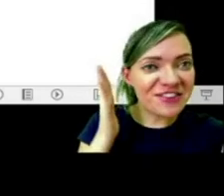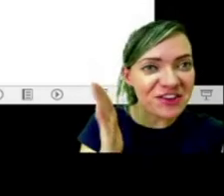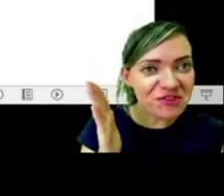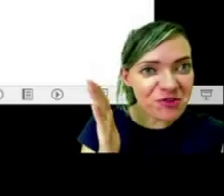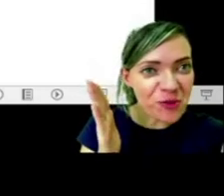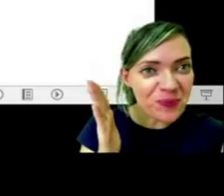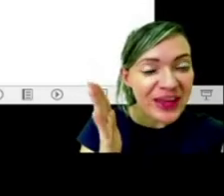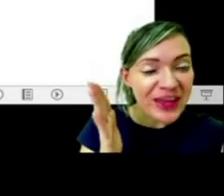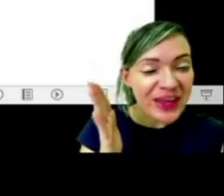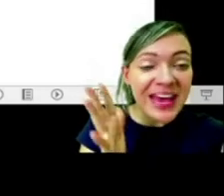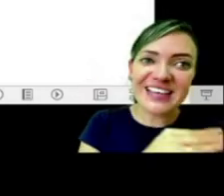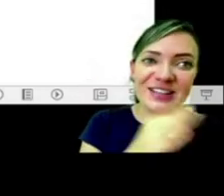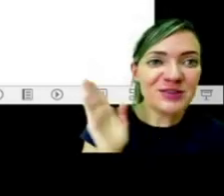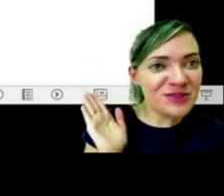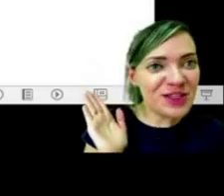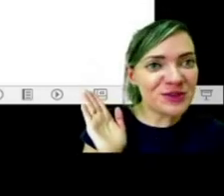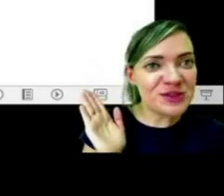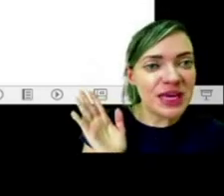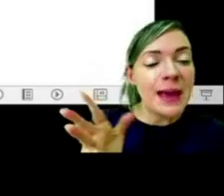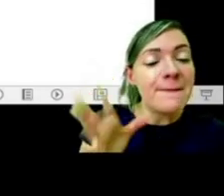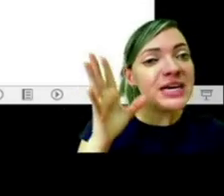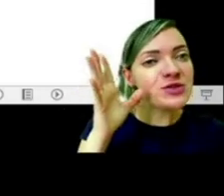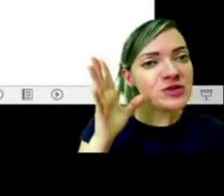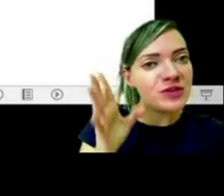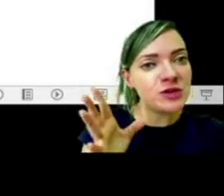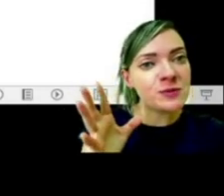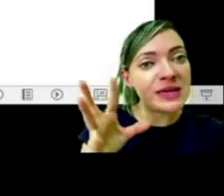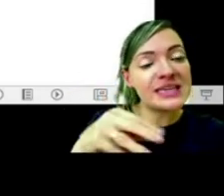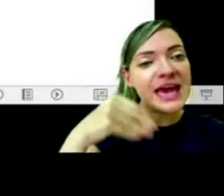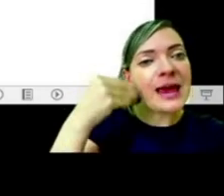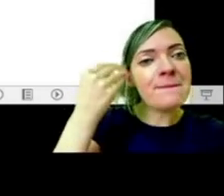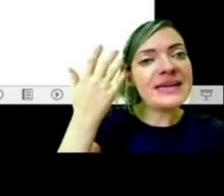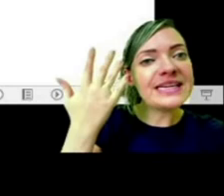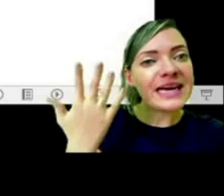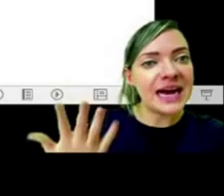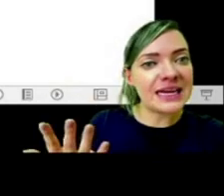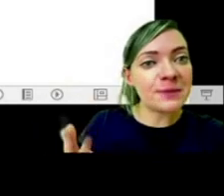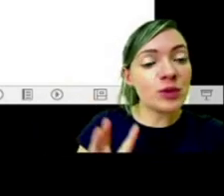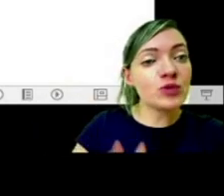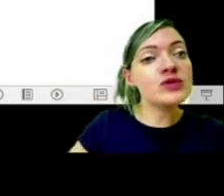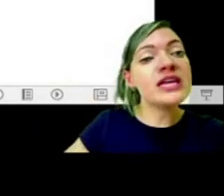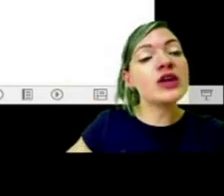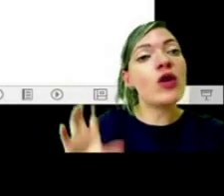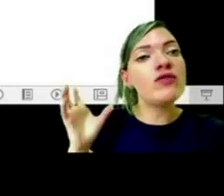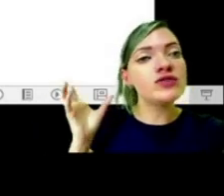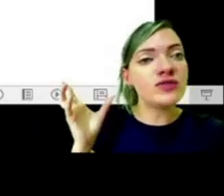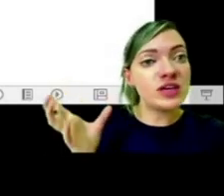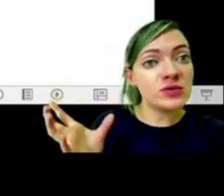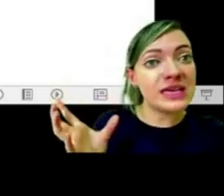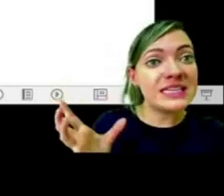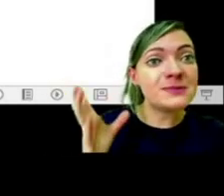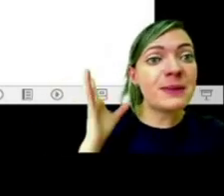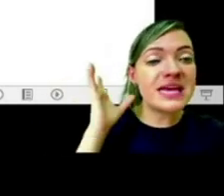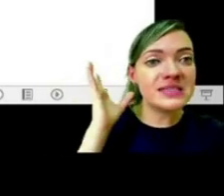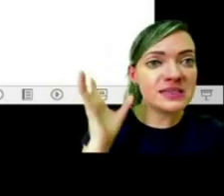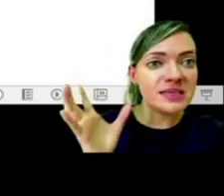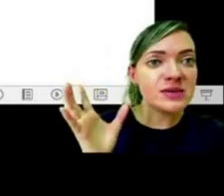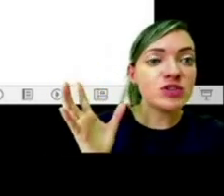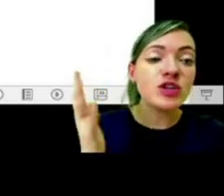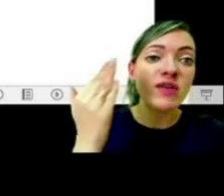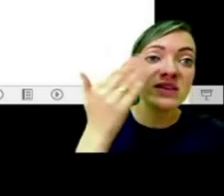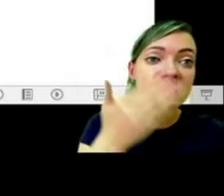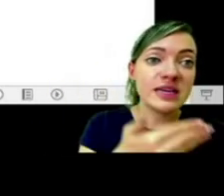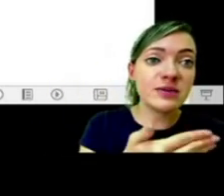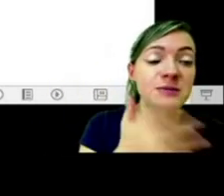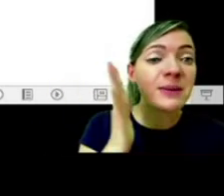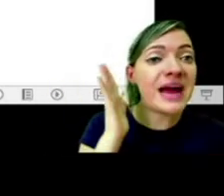ser vivo, exceto os vírus. Mas os vírus, para se replicarem, produzirem novos vírus, eles